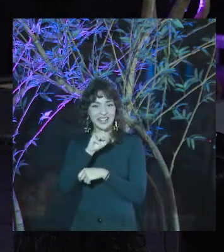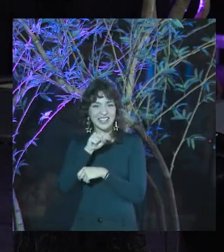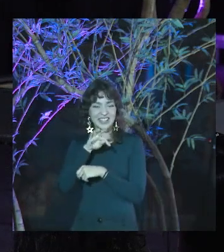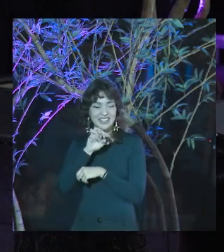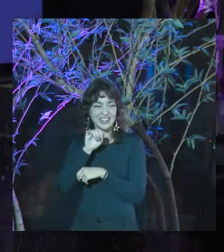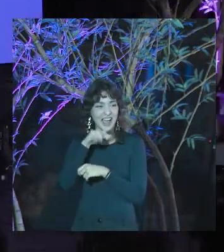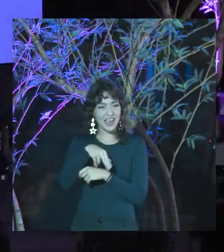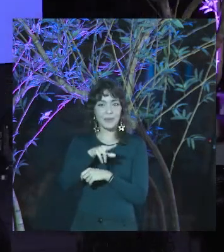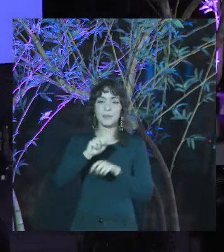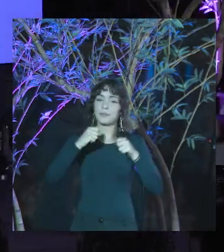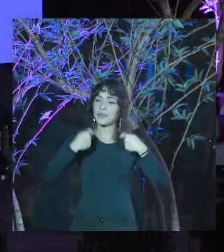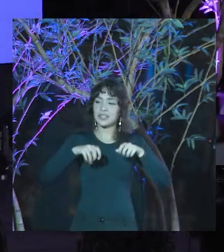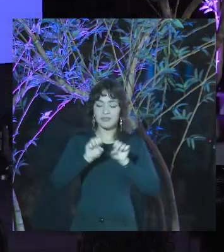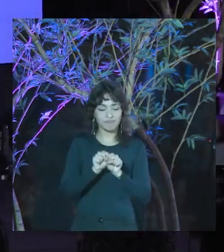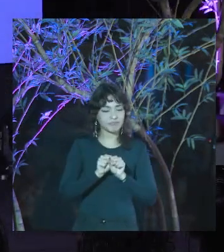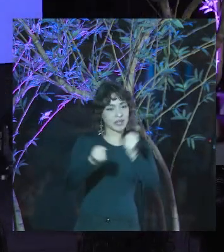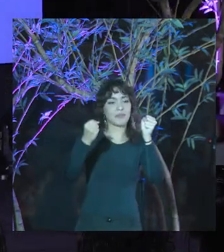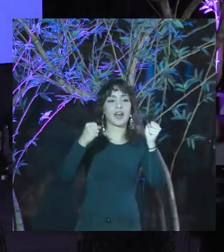né, gente?